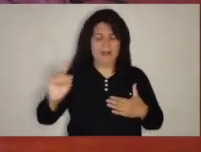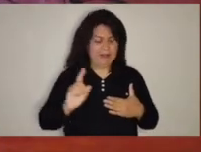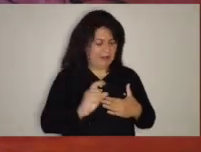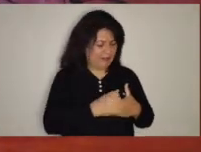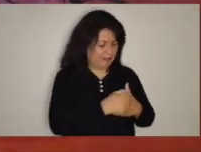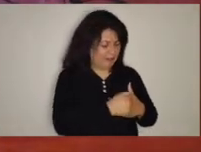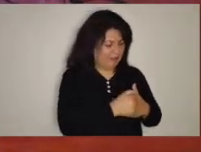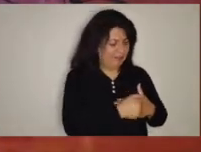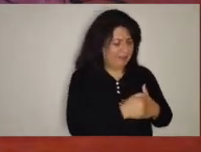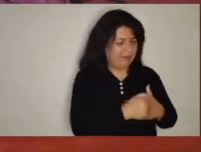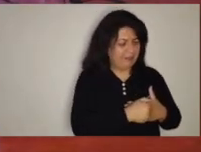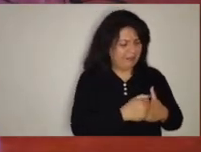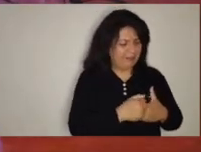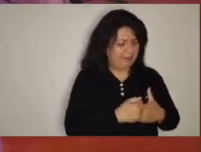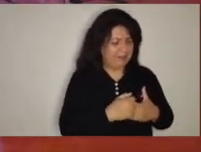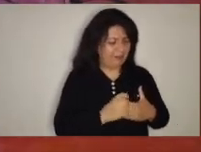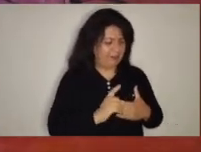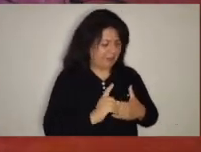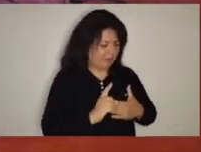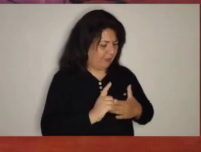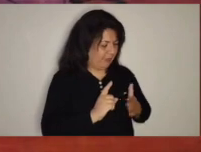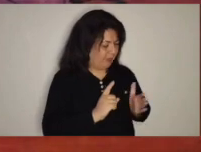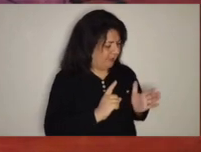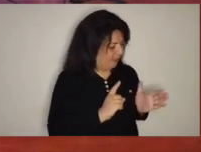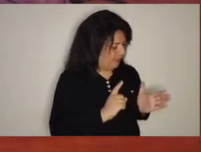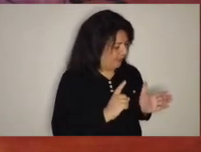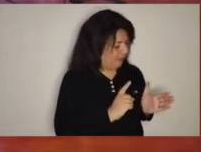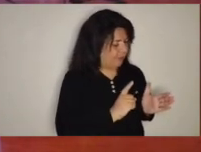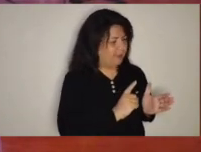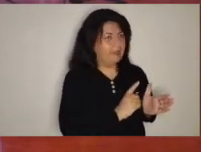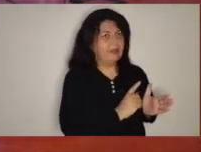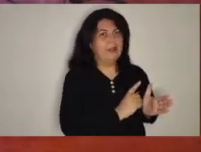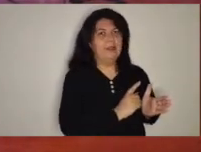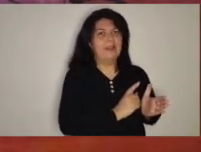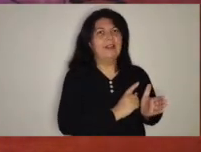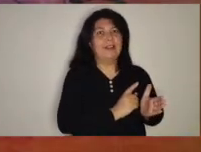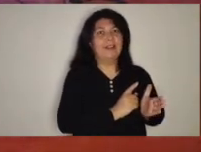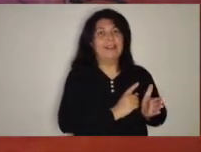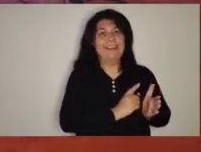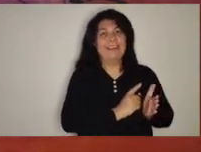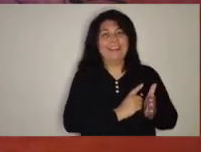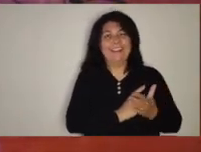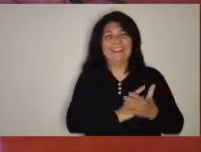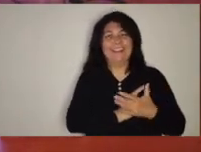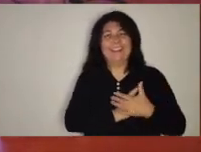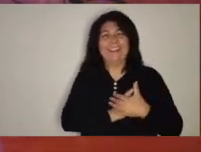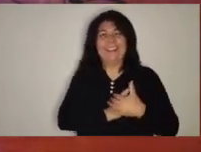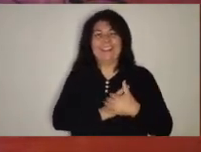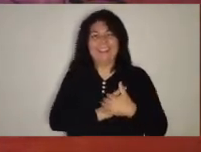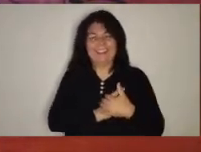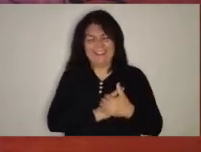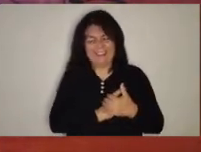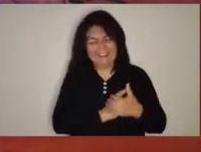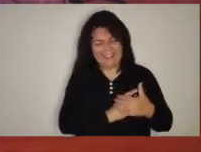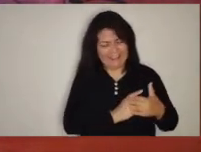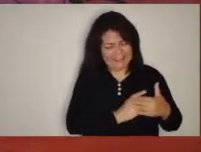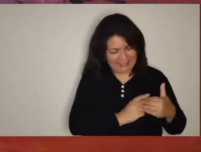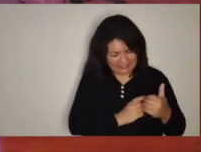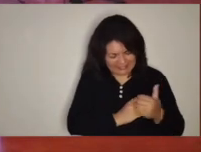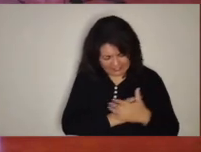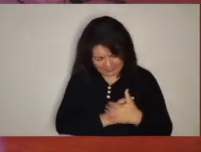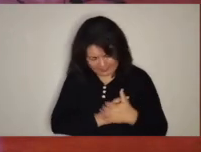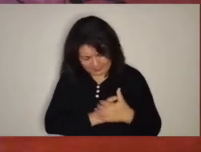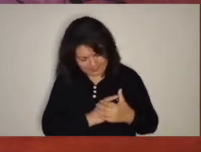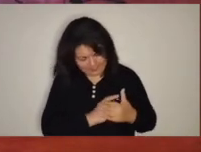É só bater que eu vou abrir